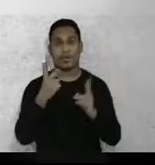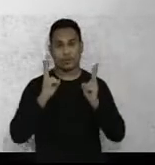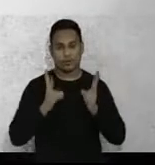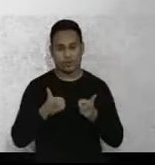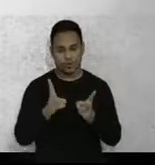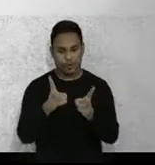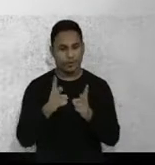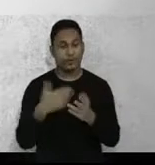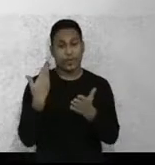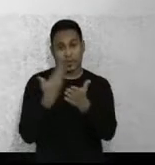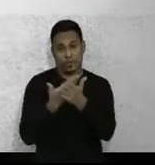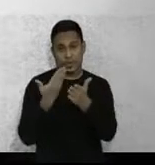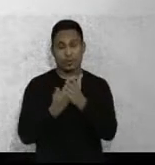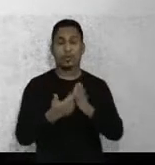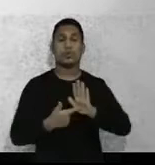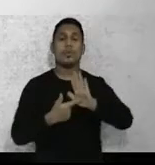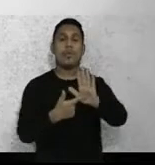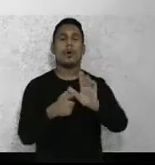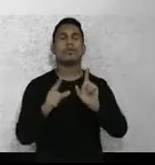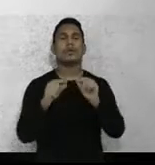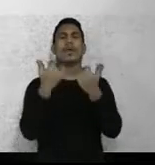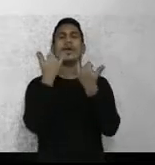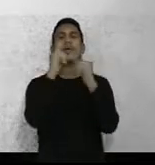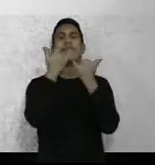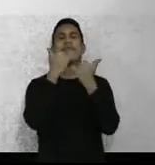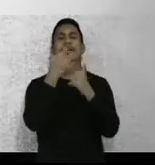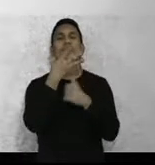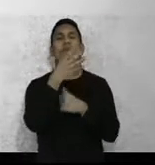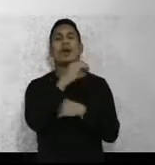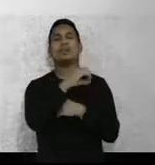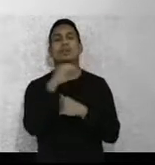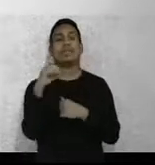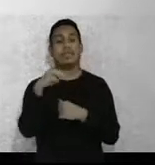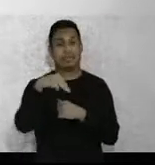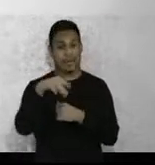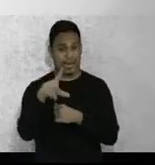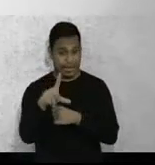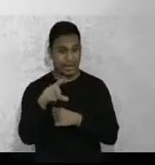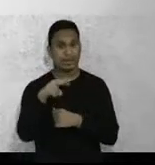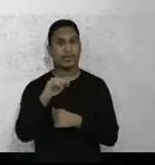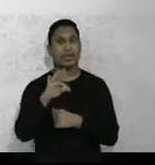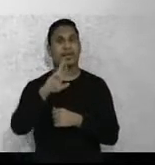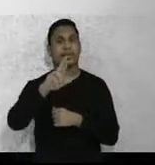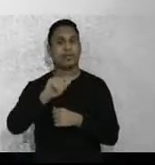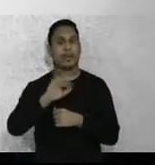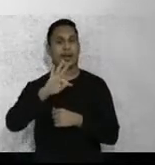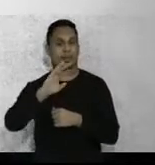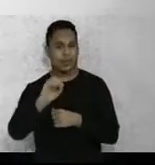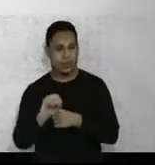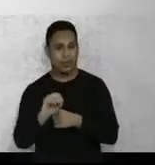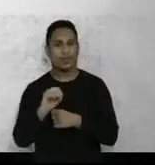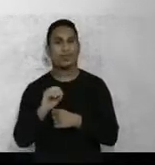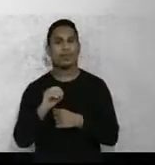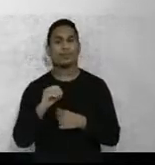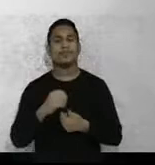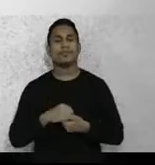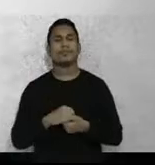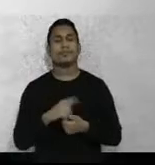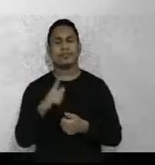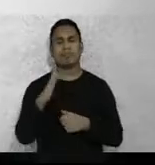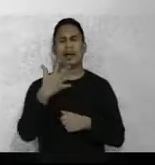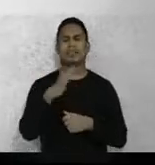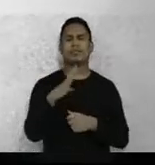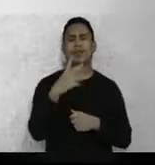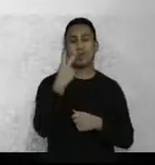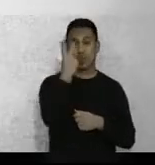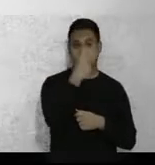com uma dose média de 400 miligramas de nitrato, sendo o pico de óxido nítrico sanguíneo atingido entre 2 horas e meia e 3 horas após o